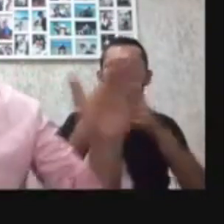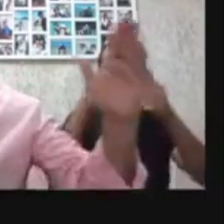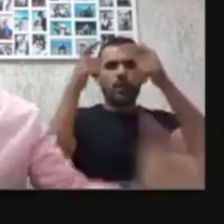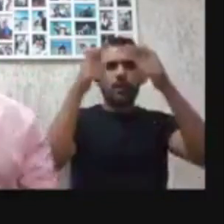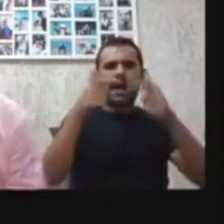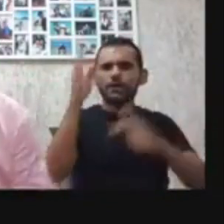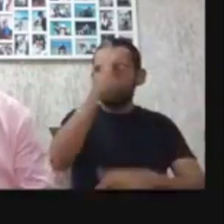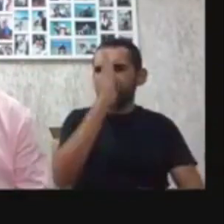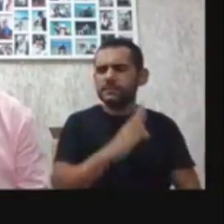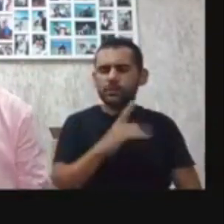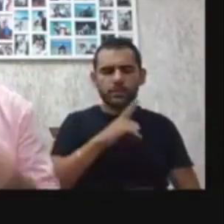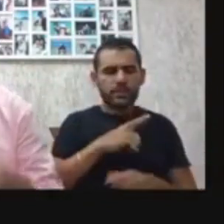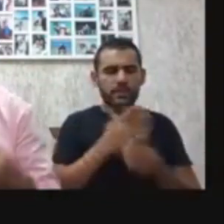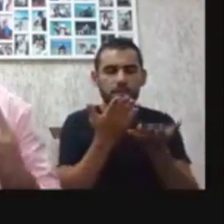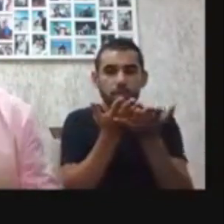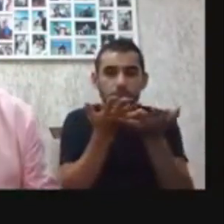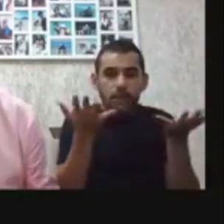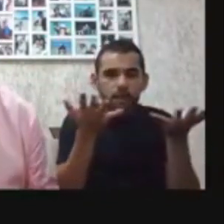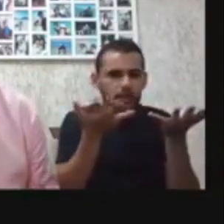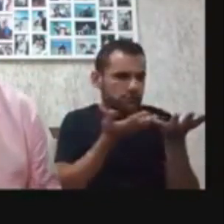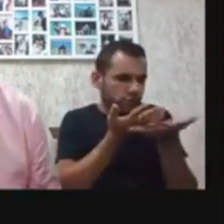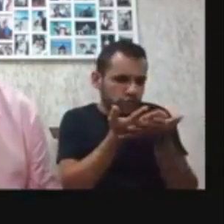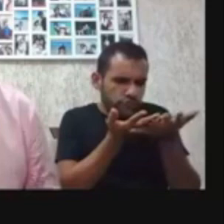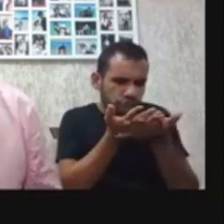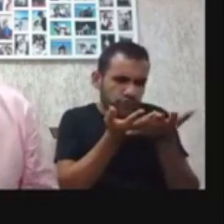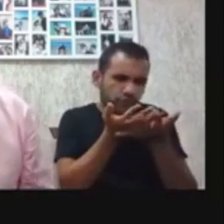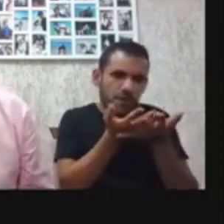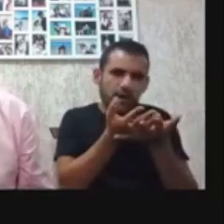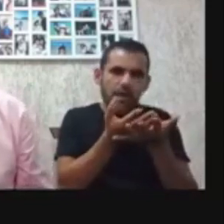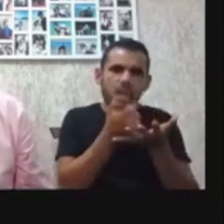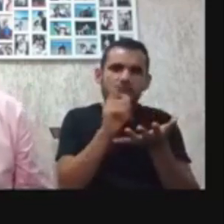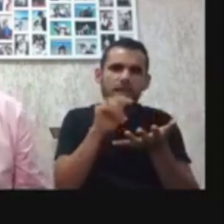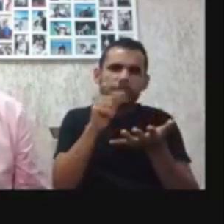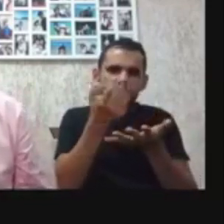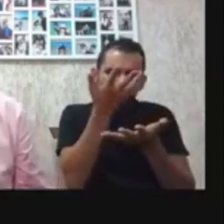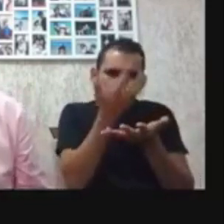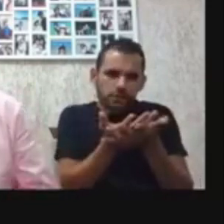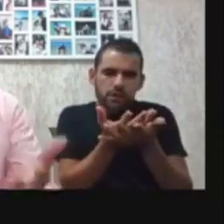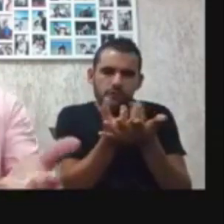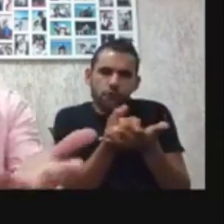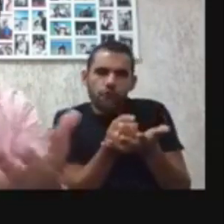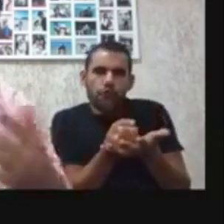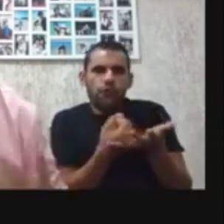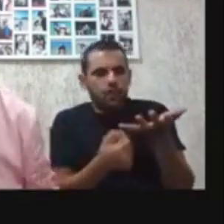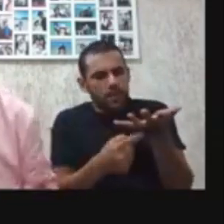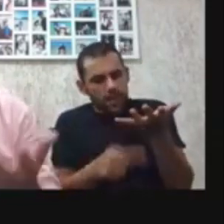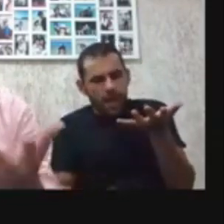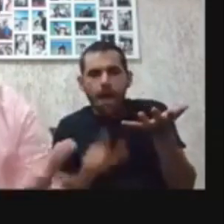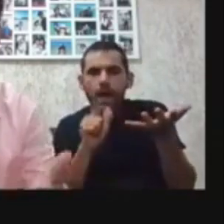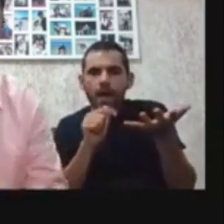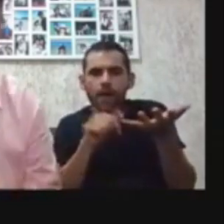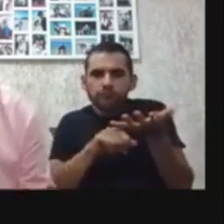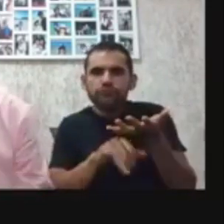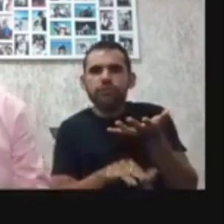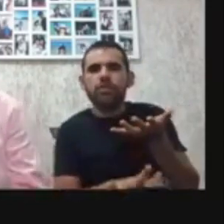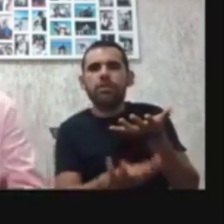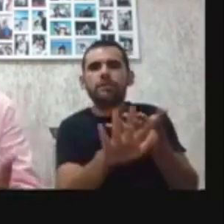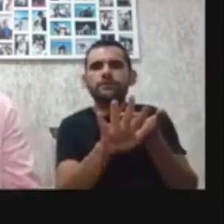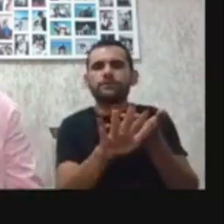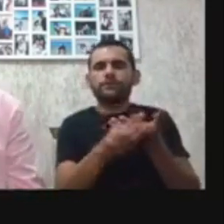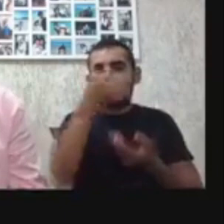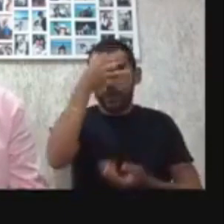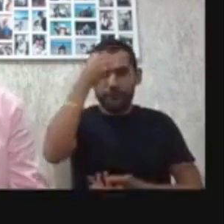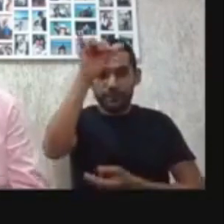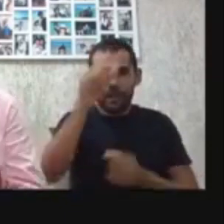Brasil, que tem aquela telinha que segura o lixo, só vai a água embora, aí não entope mais bueiro na cidade. Vai prevenir enchentes, alagamentos, que